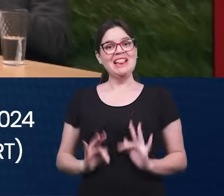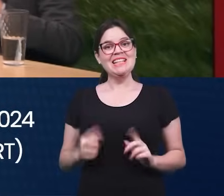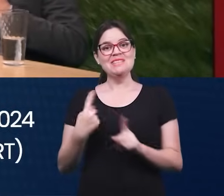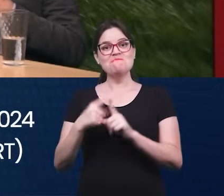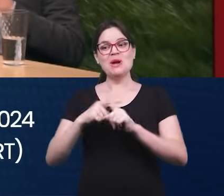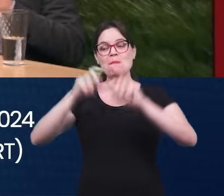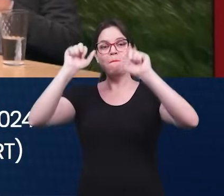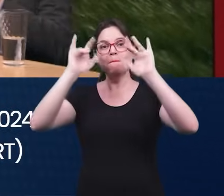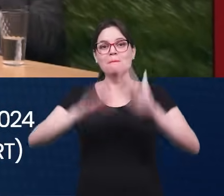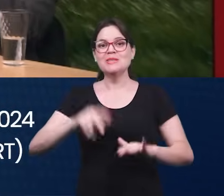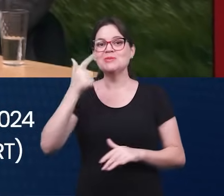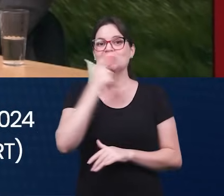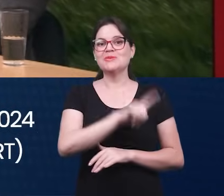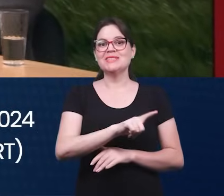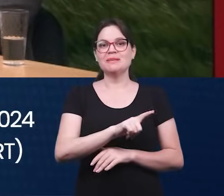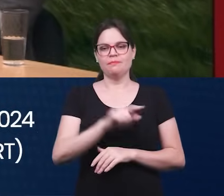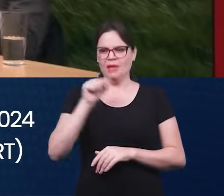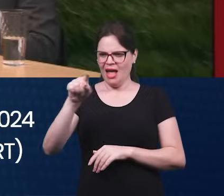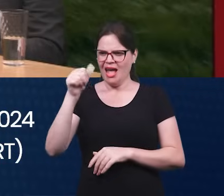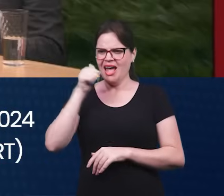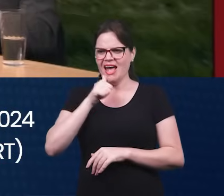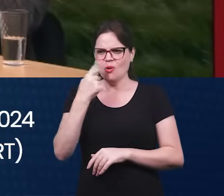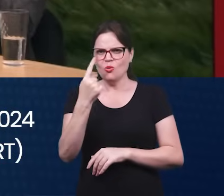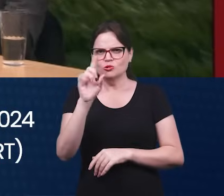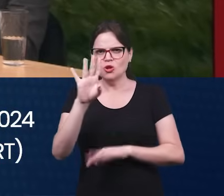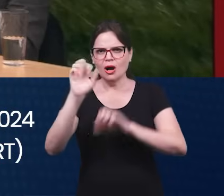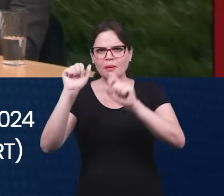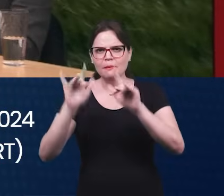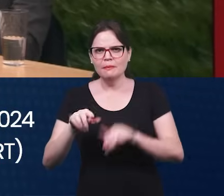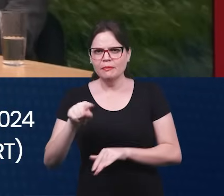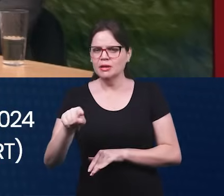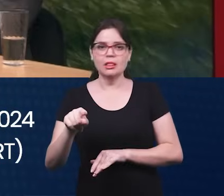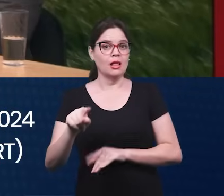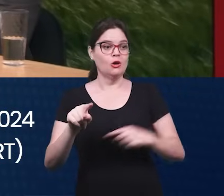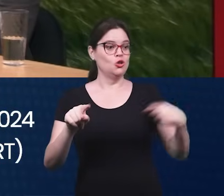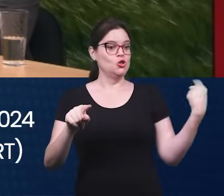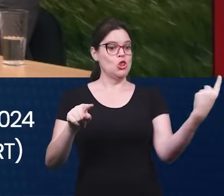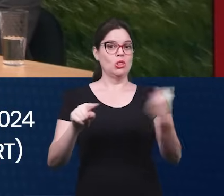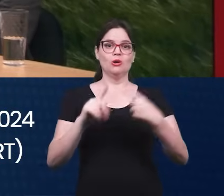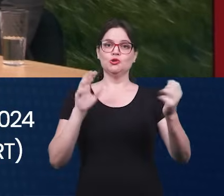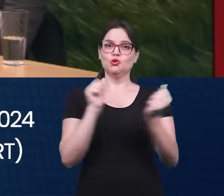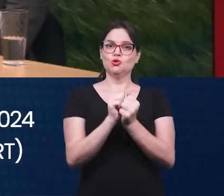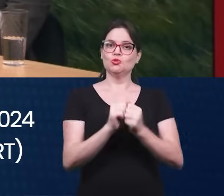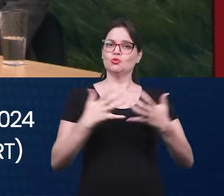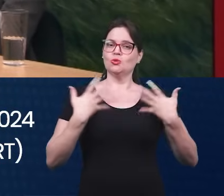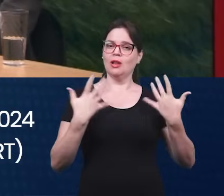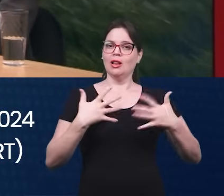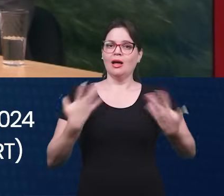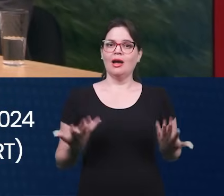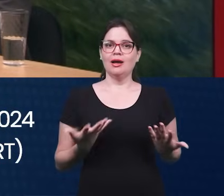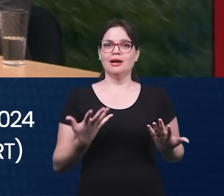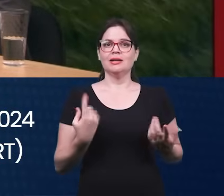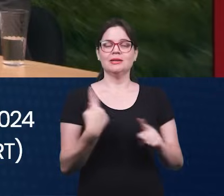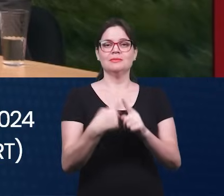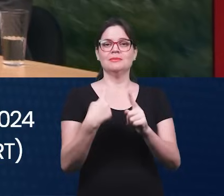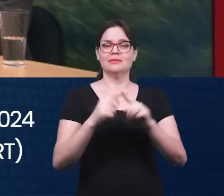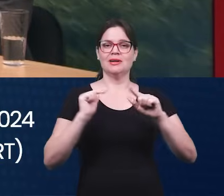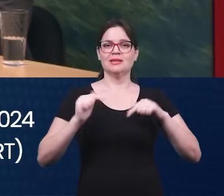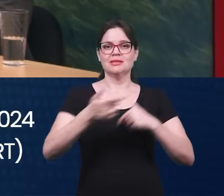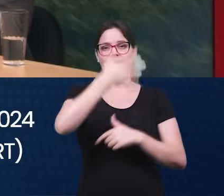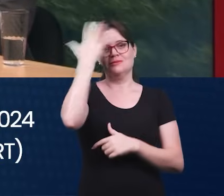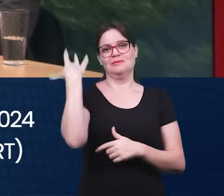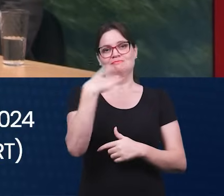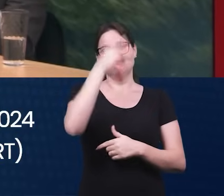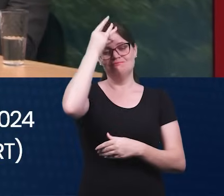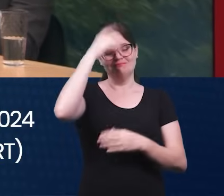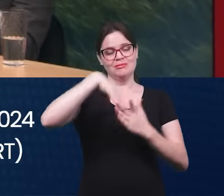é a bênção de quem mas não foi a irmã que recebeu a bênção não ela que se alegrou não foi todos nós Olha só como é que a ação do do Espírito Santo no